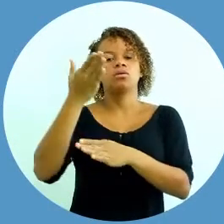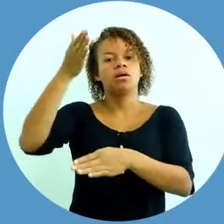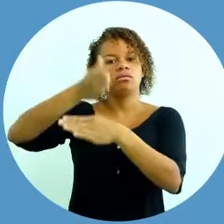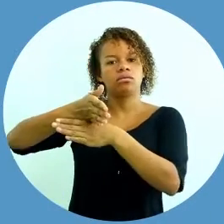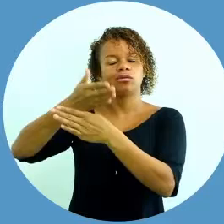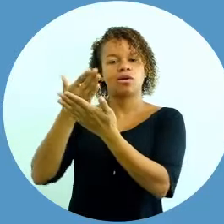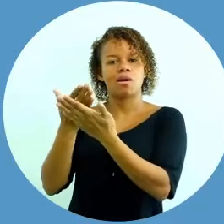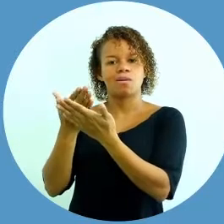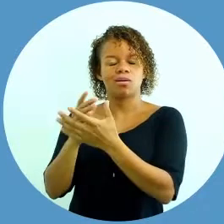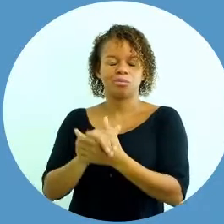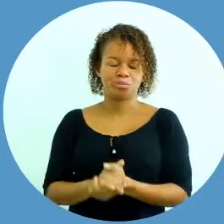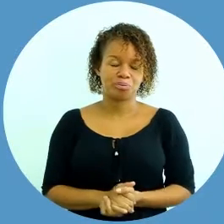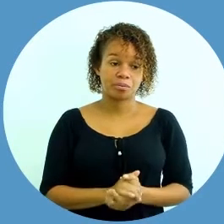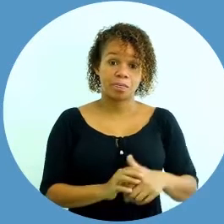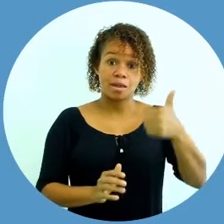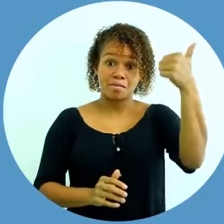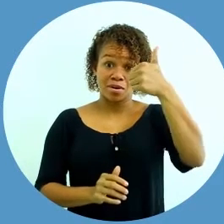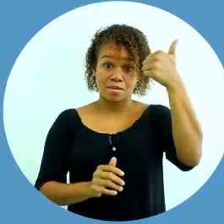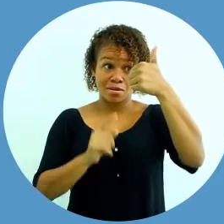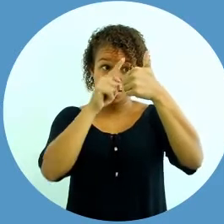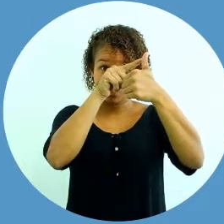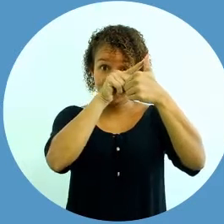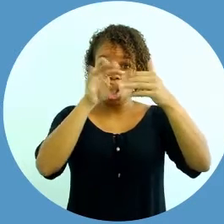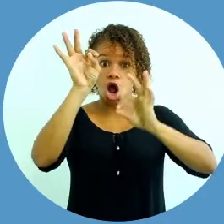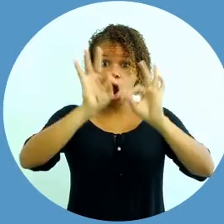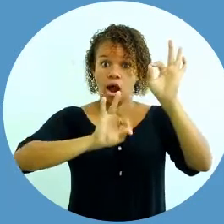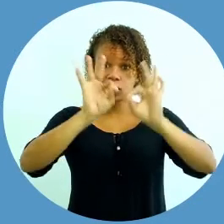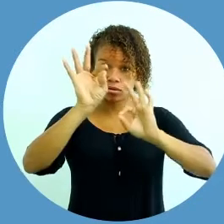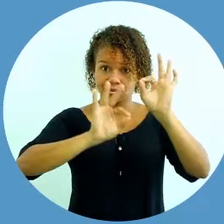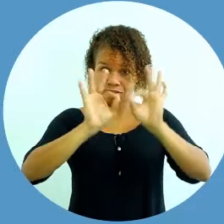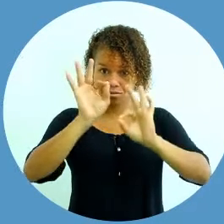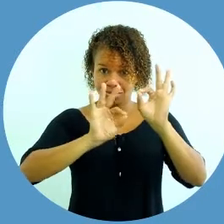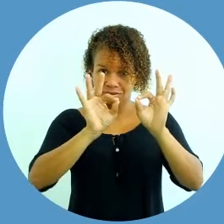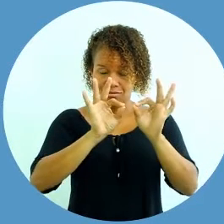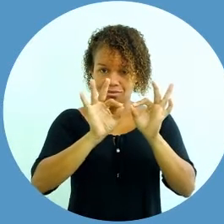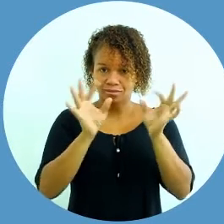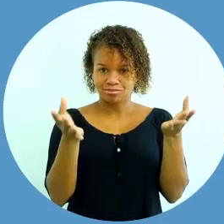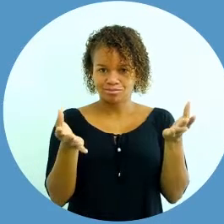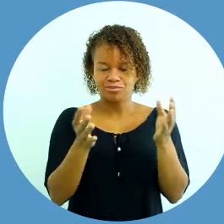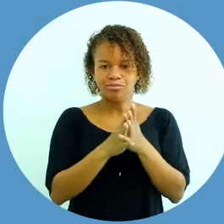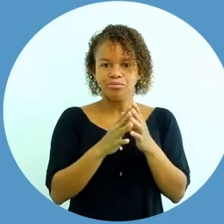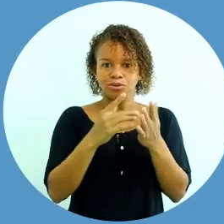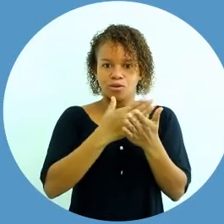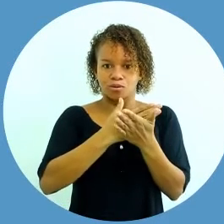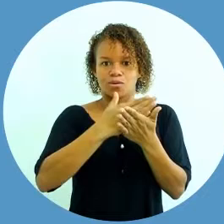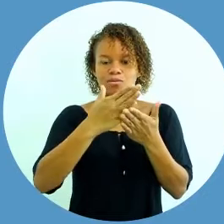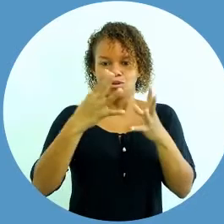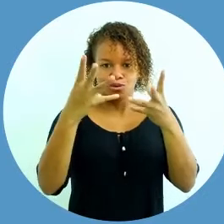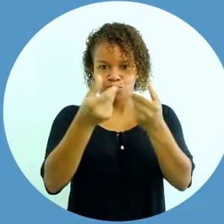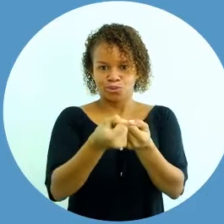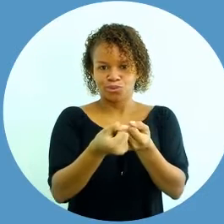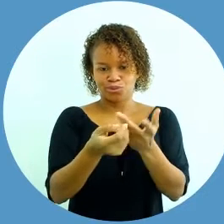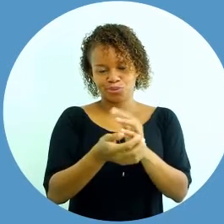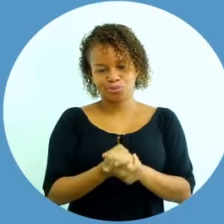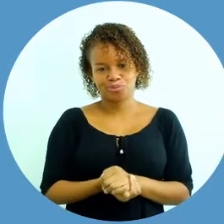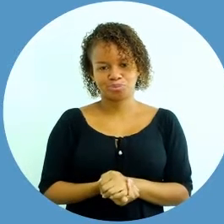videoaula? Primeiro, o planejamento, que faz parte da